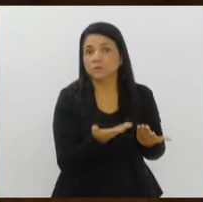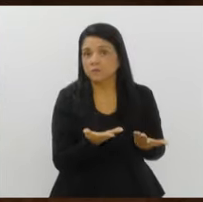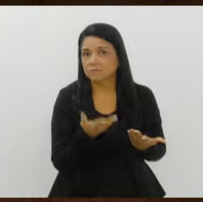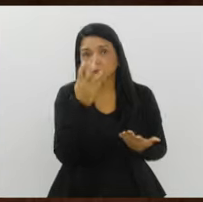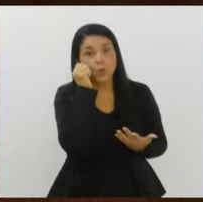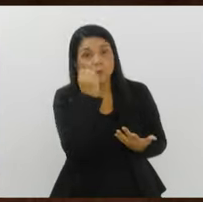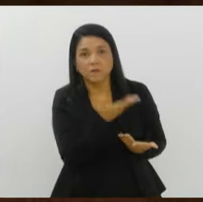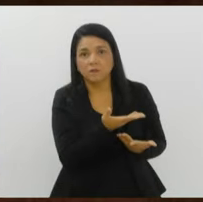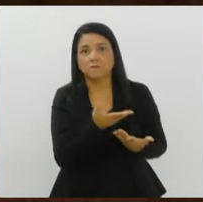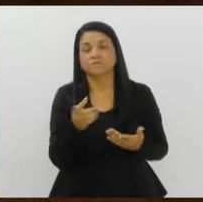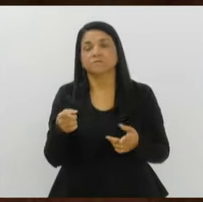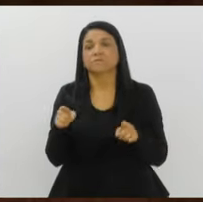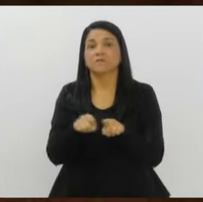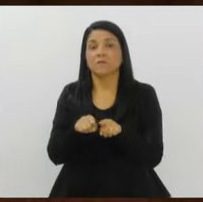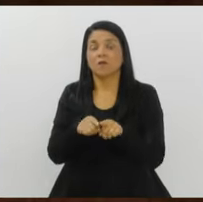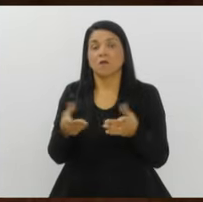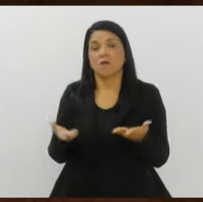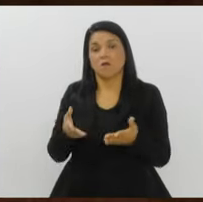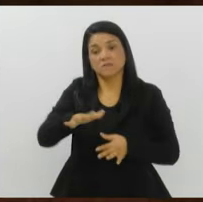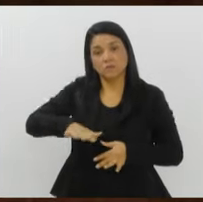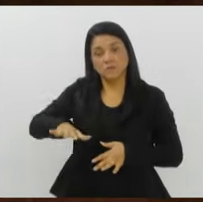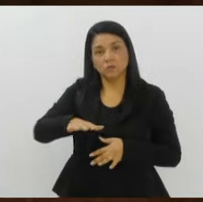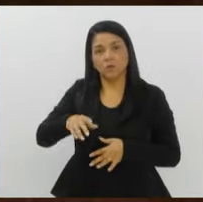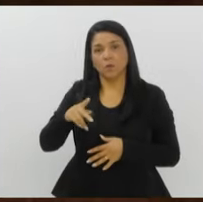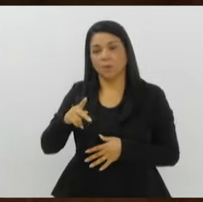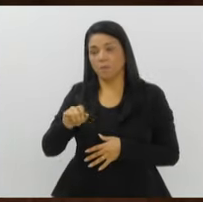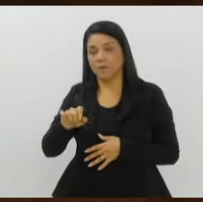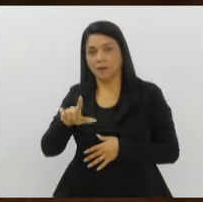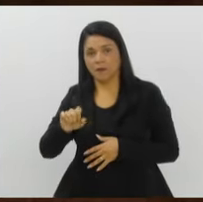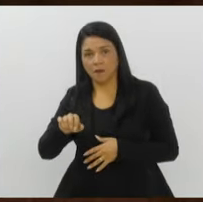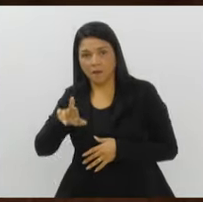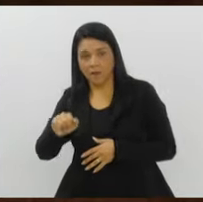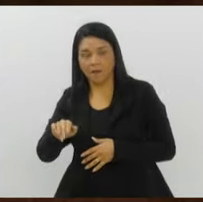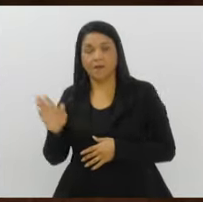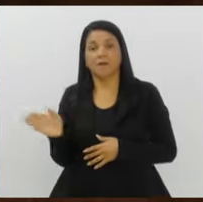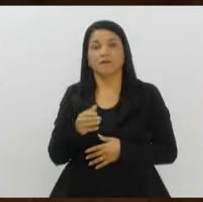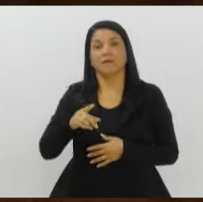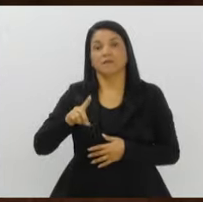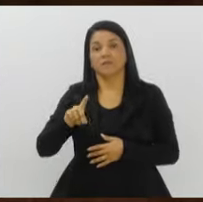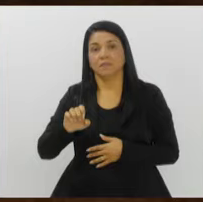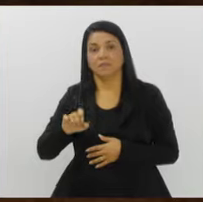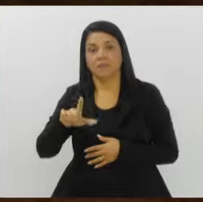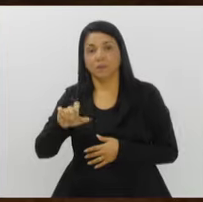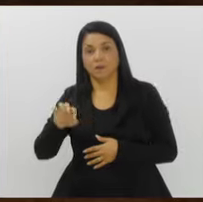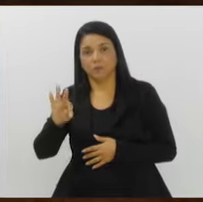o Setor Eco, Patão, Pilar, Pantanal e o Delta 7.